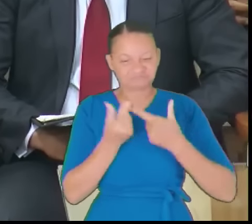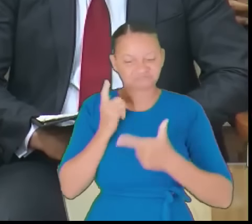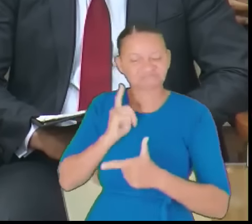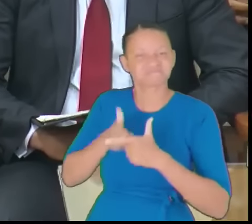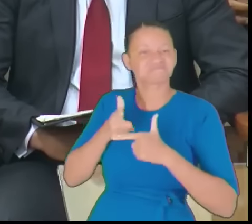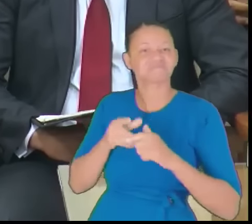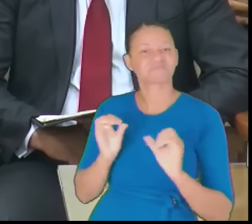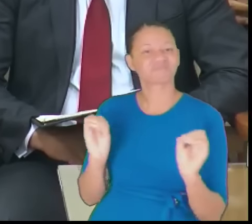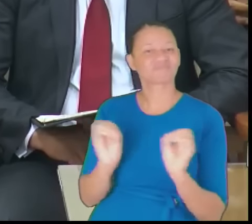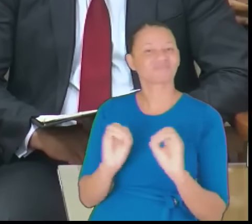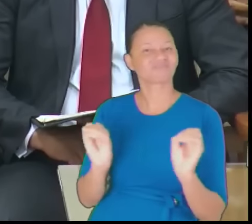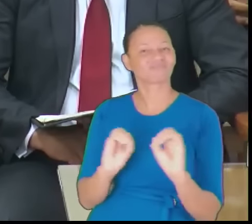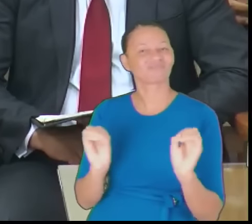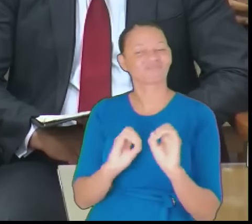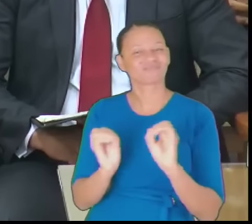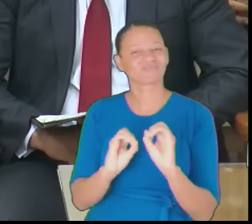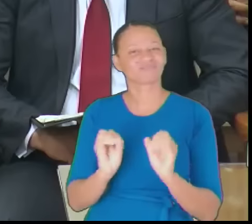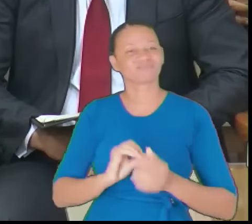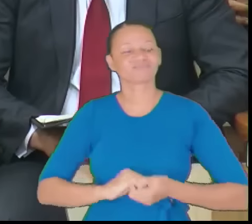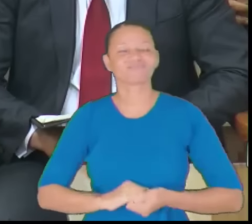irrepreensível.